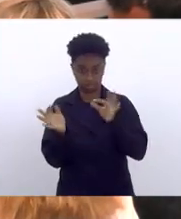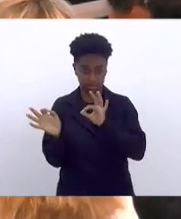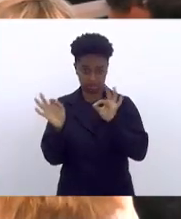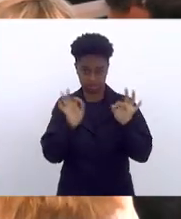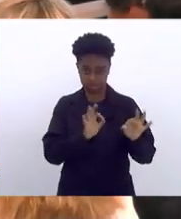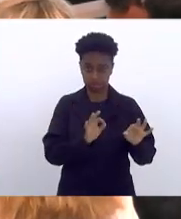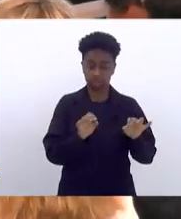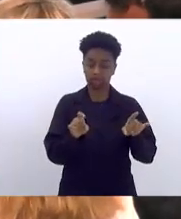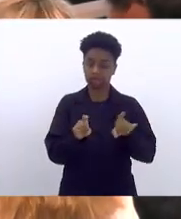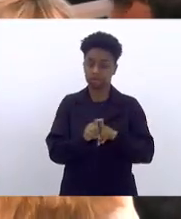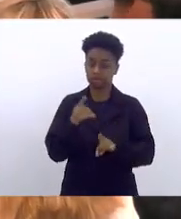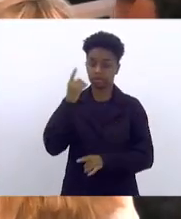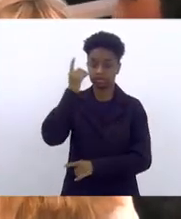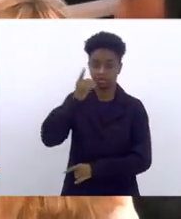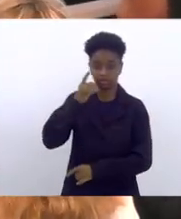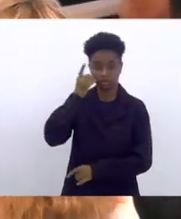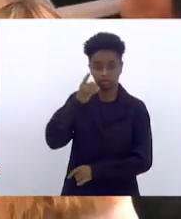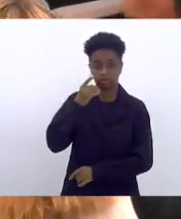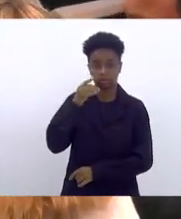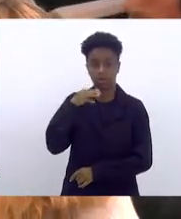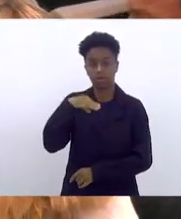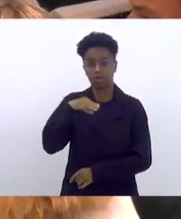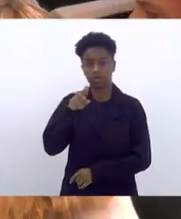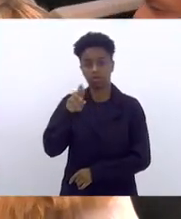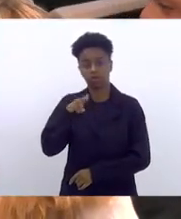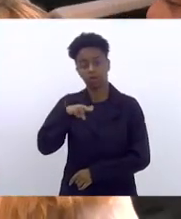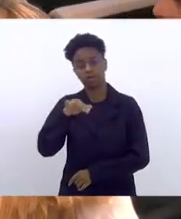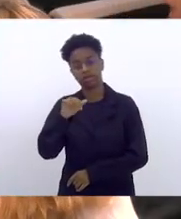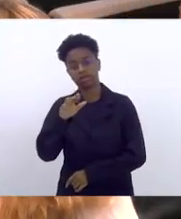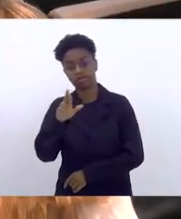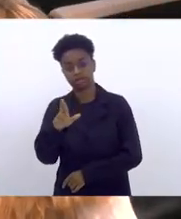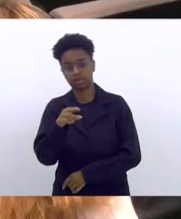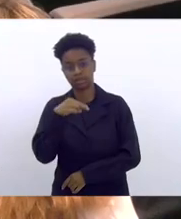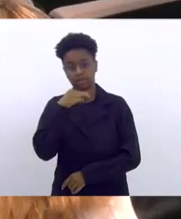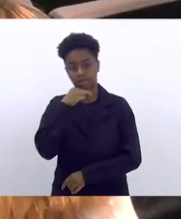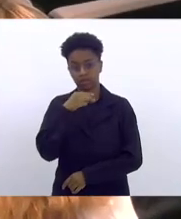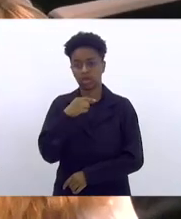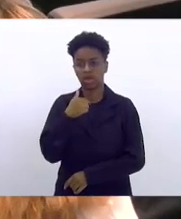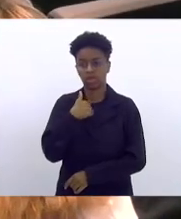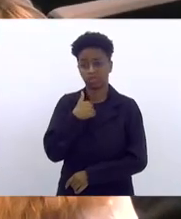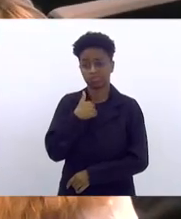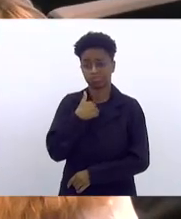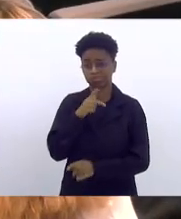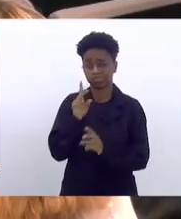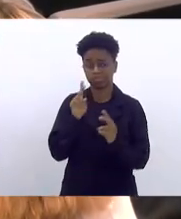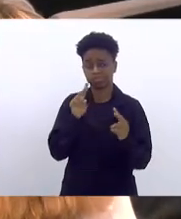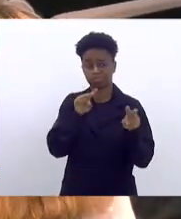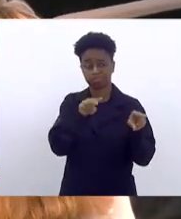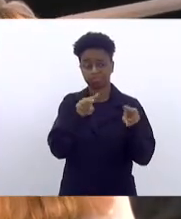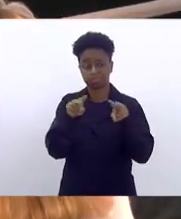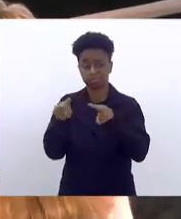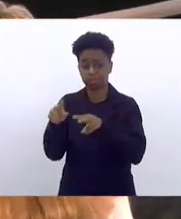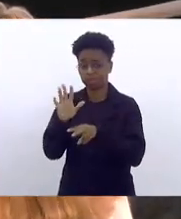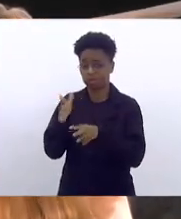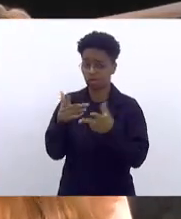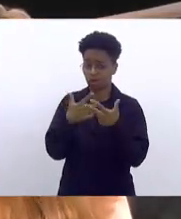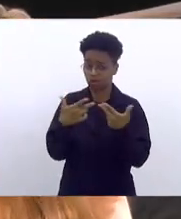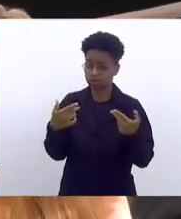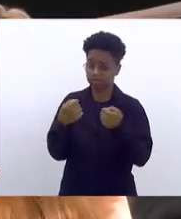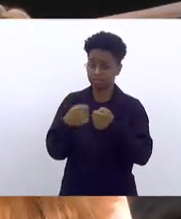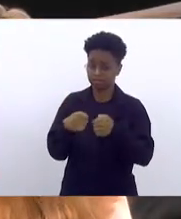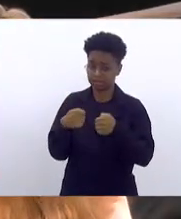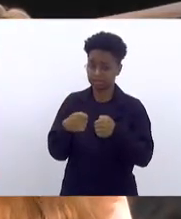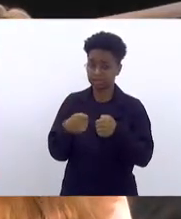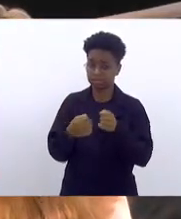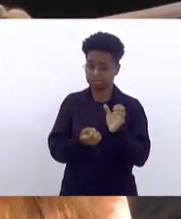deputado Munir Neto que estou sendo até bem servido aqui já estou até vendo aqui coisas que eu tenho que botar nas audiências que eu vou